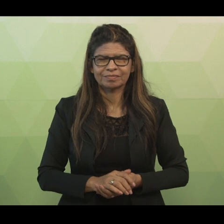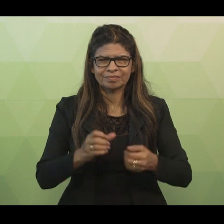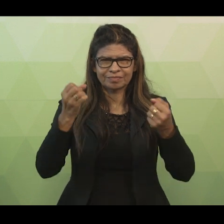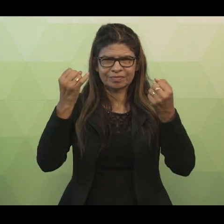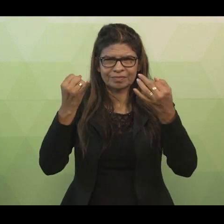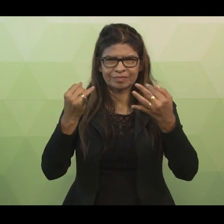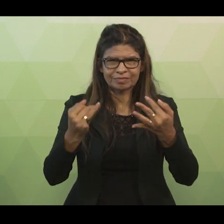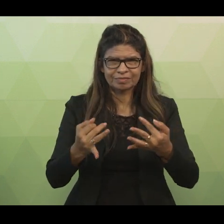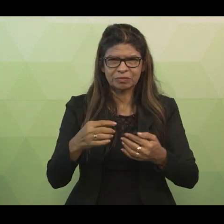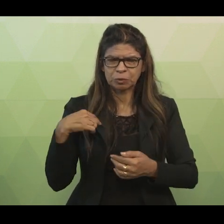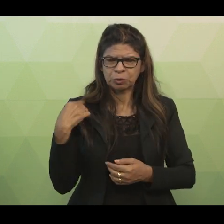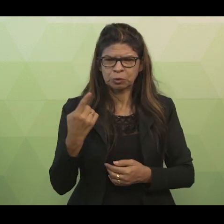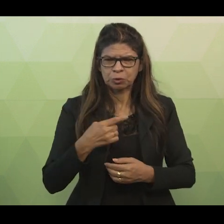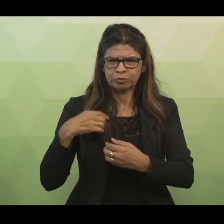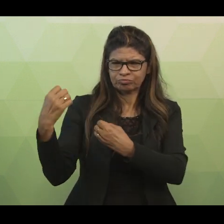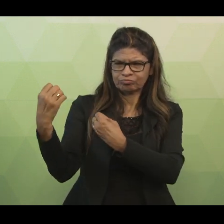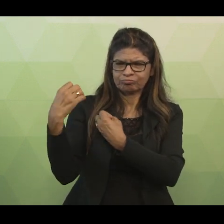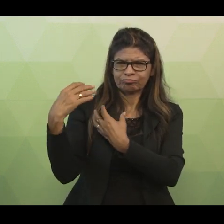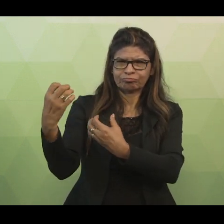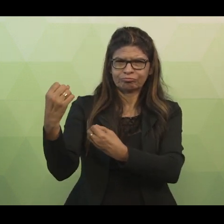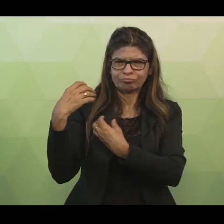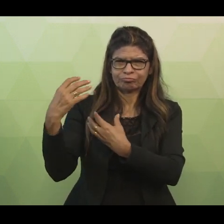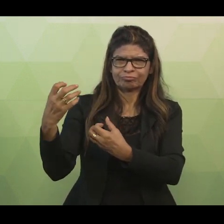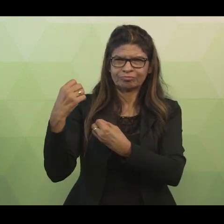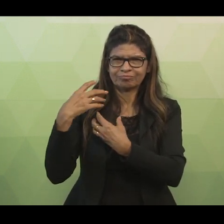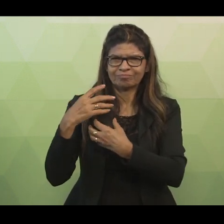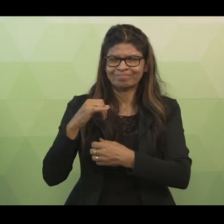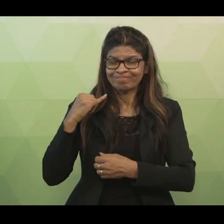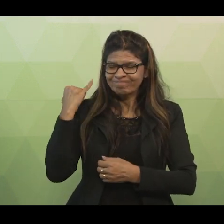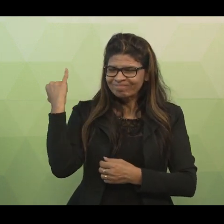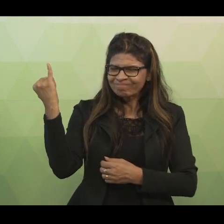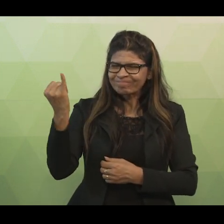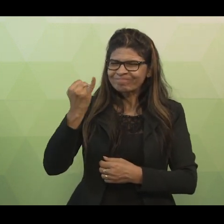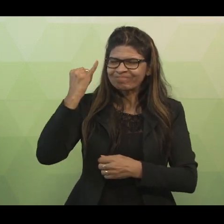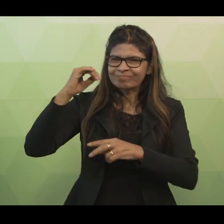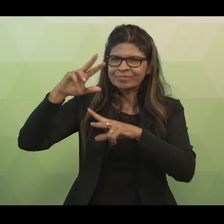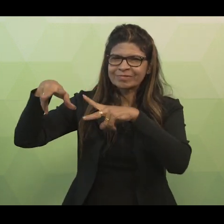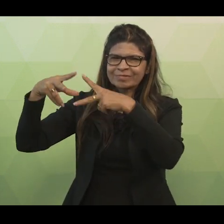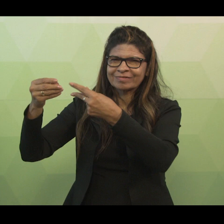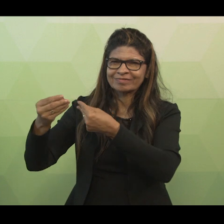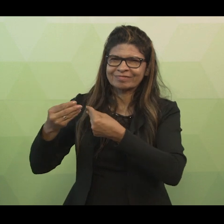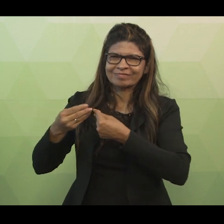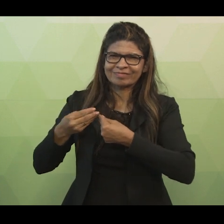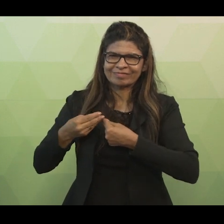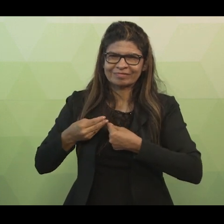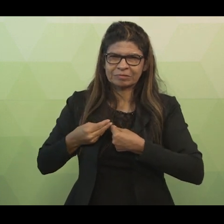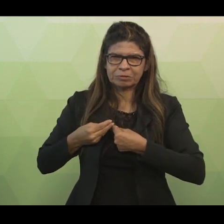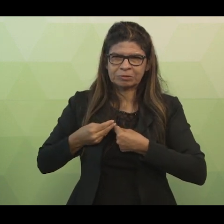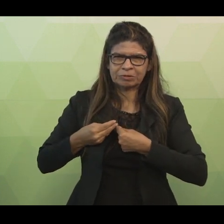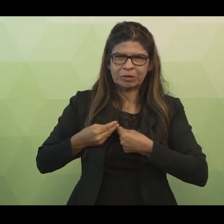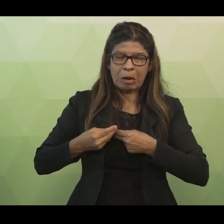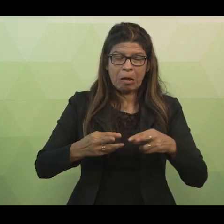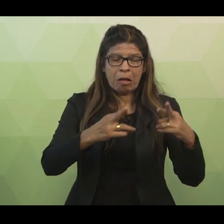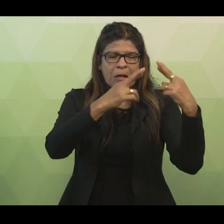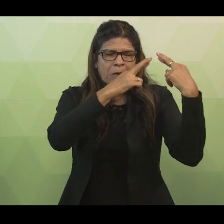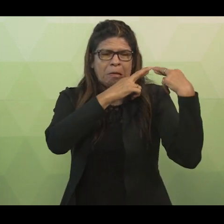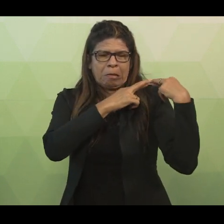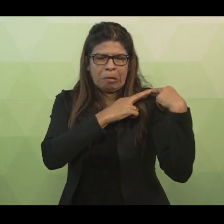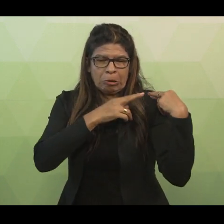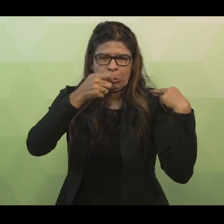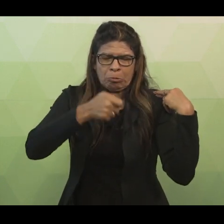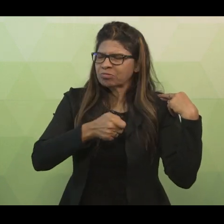Eles podem ser utilizados para identificar os atores e seus relacionamentos de acordo com o cenário